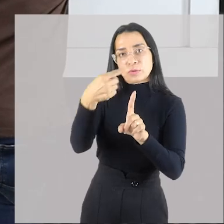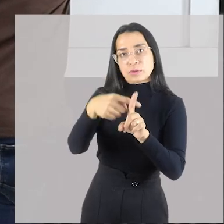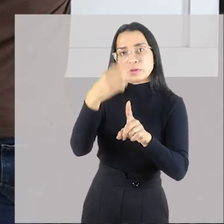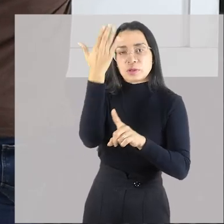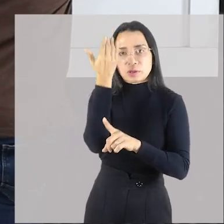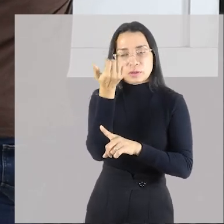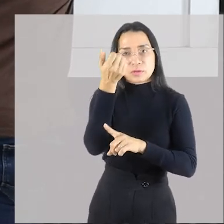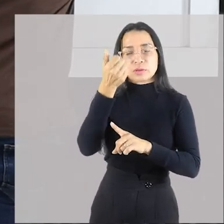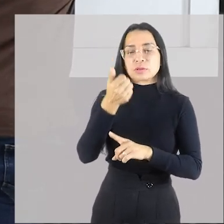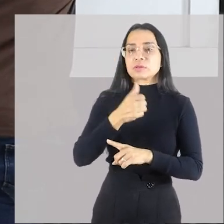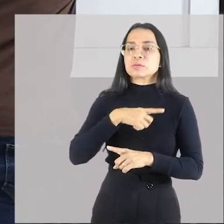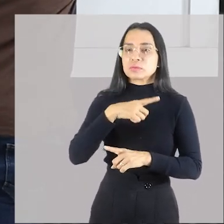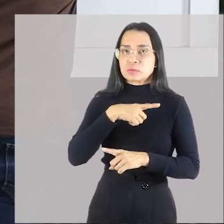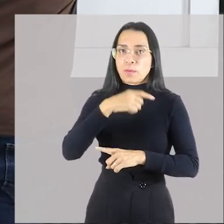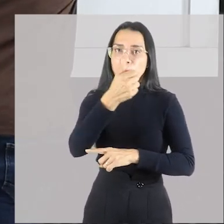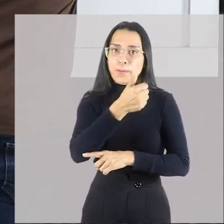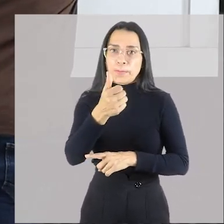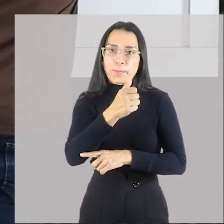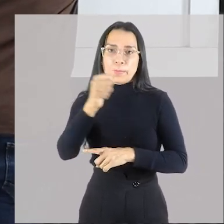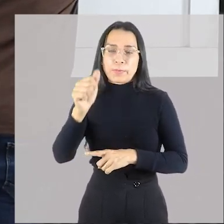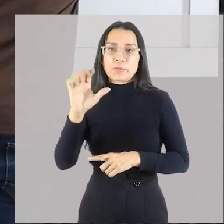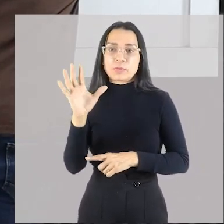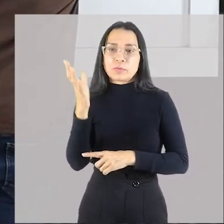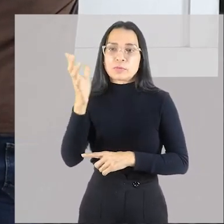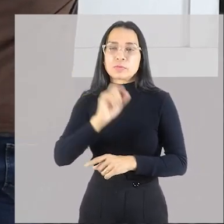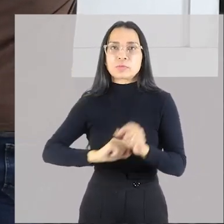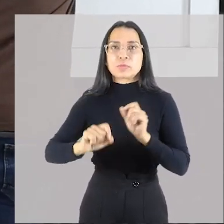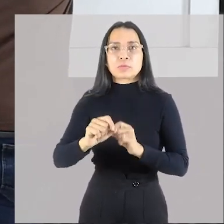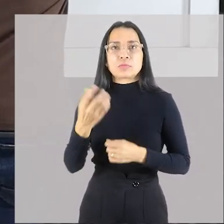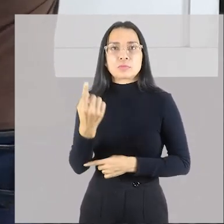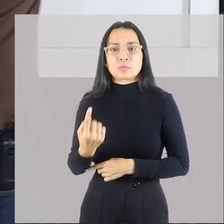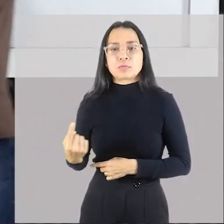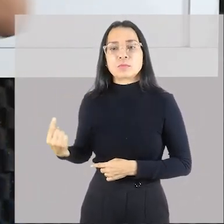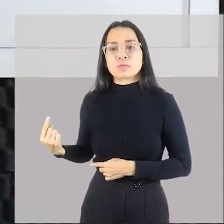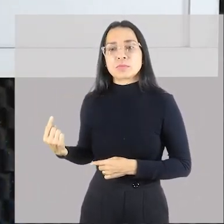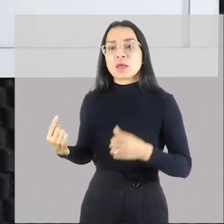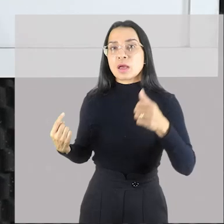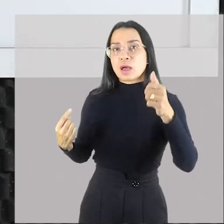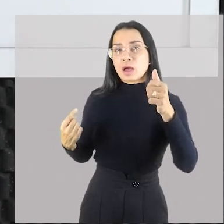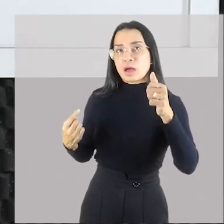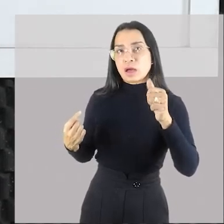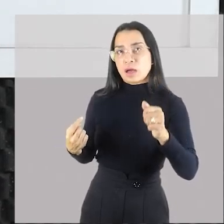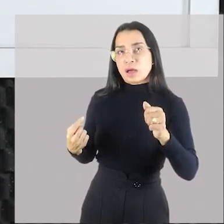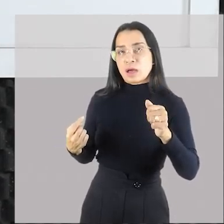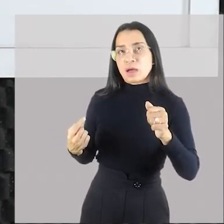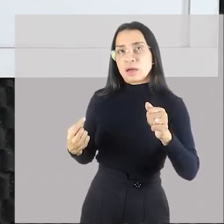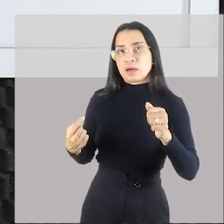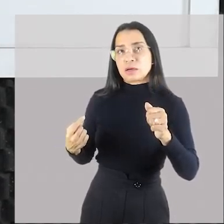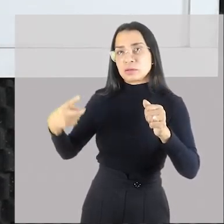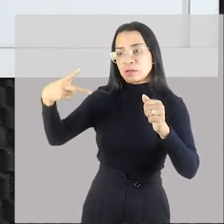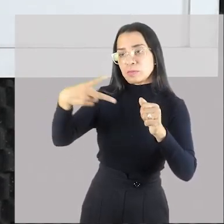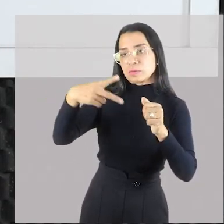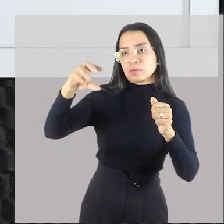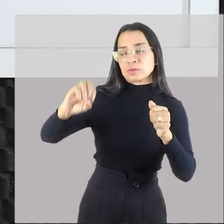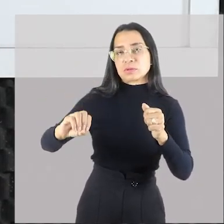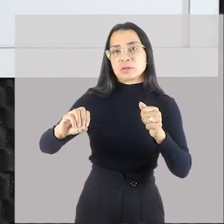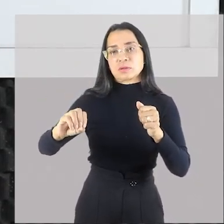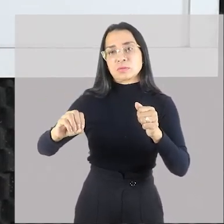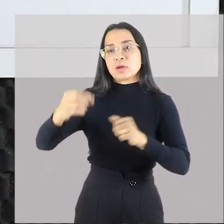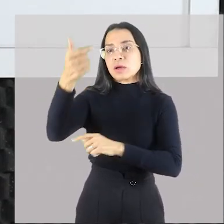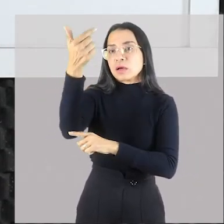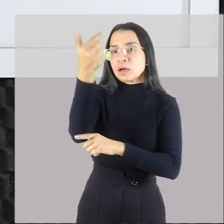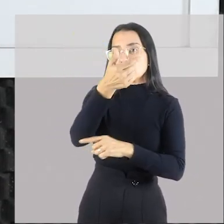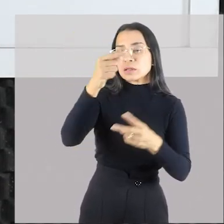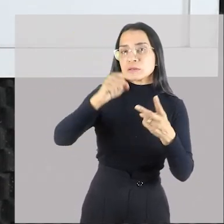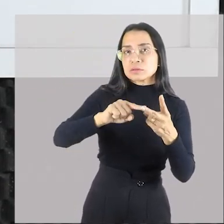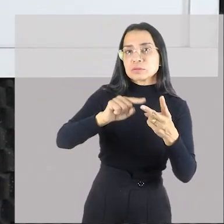tenho a primeira situação. Meu a é maior do que zero. A segunda é você encontrar o zero da função, né?